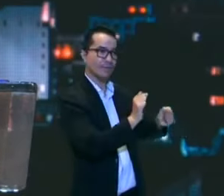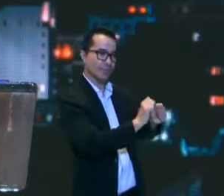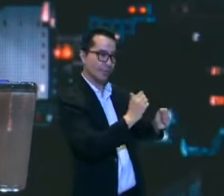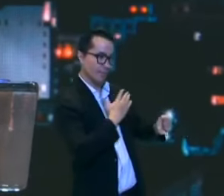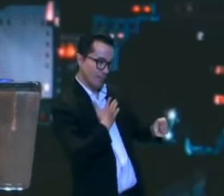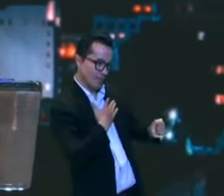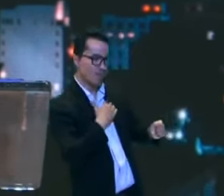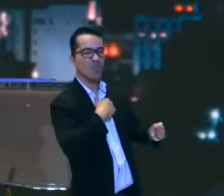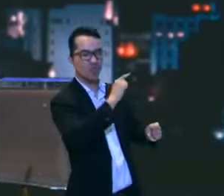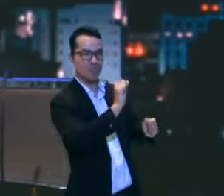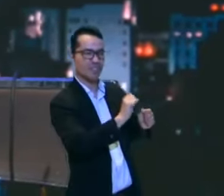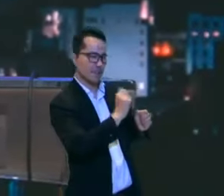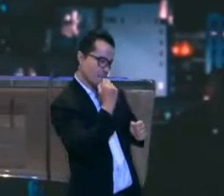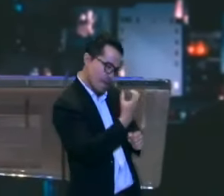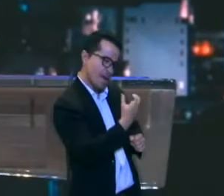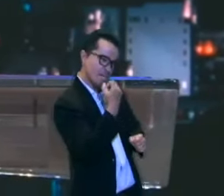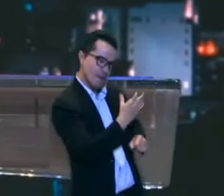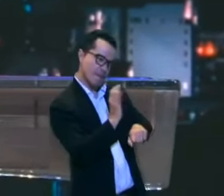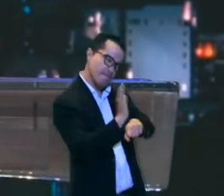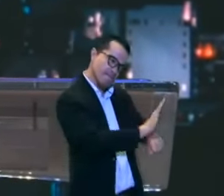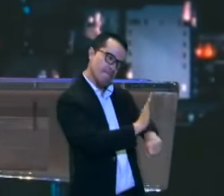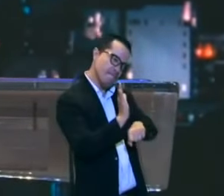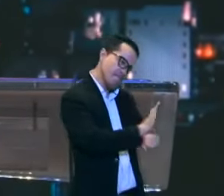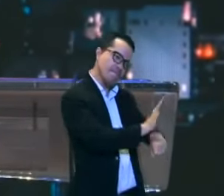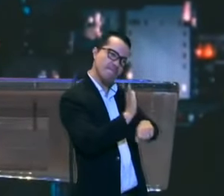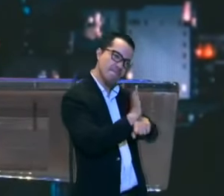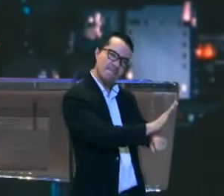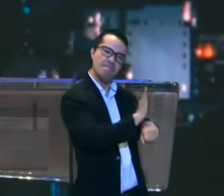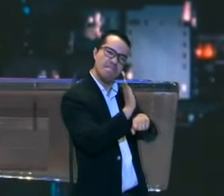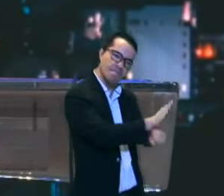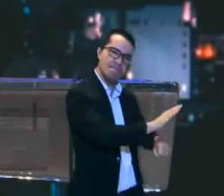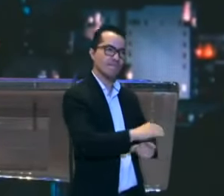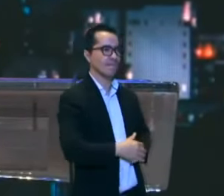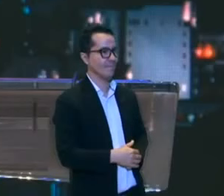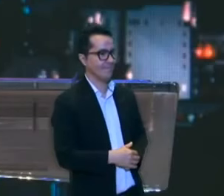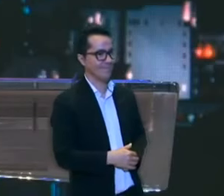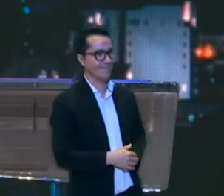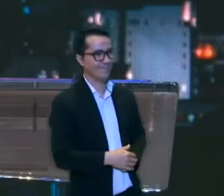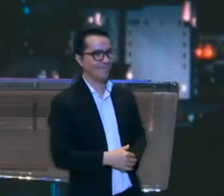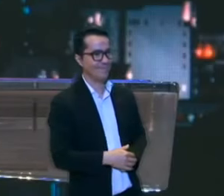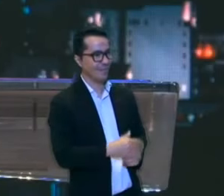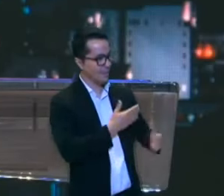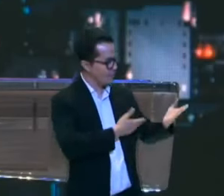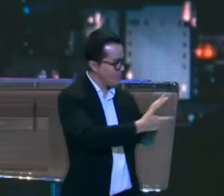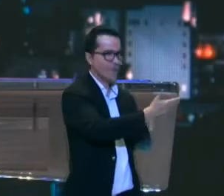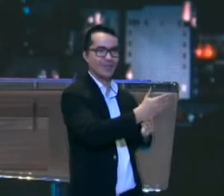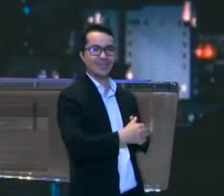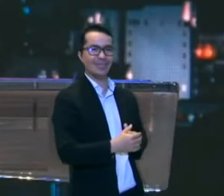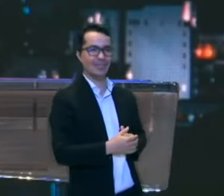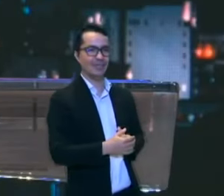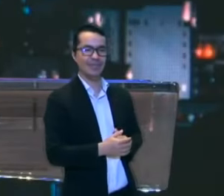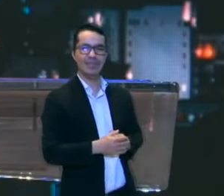ele, ora, mas ora como se você estivesse orando por você.